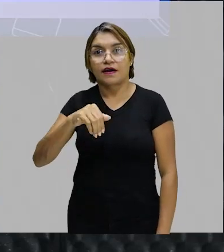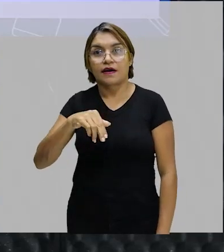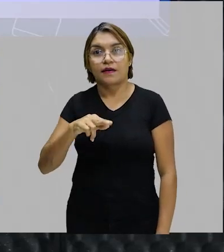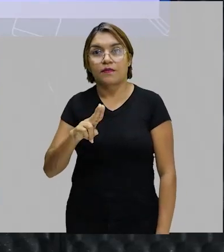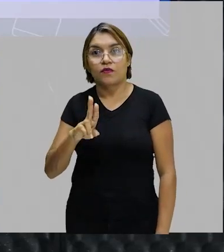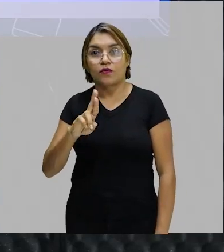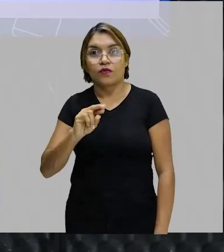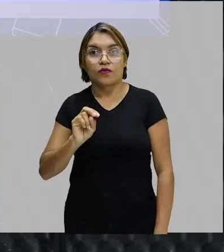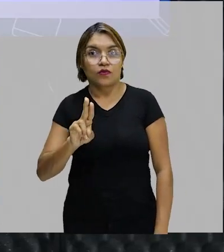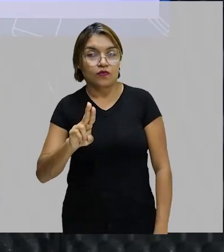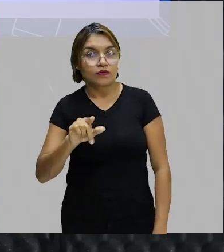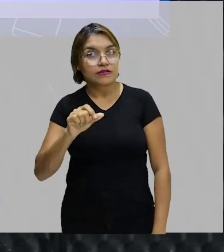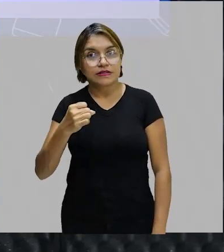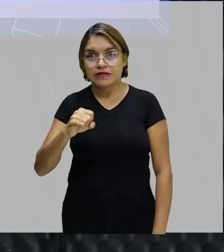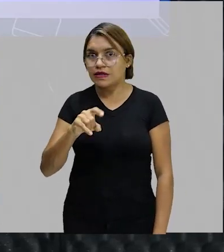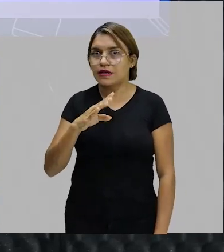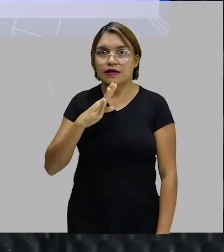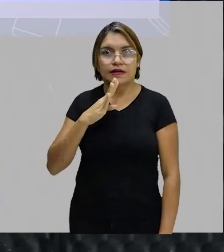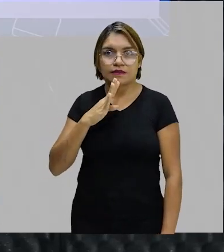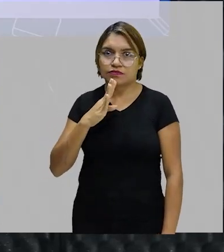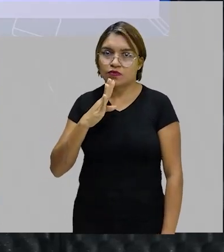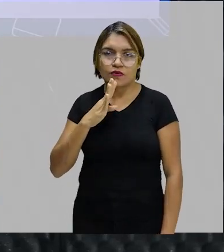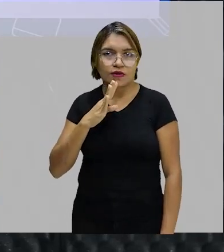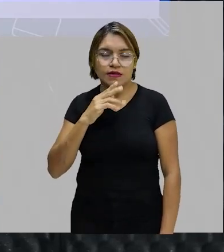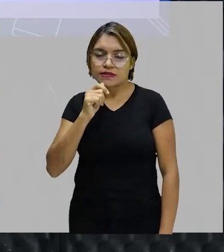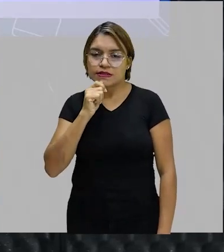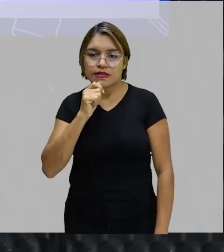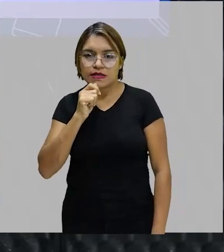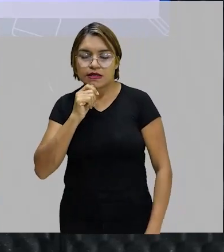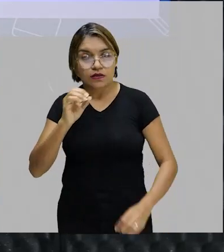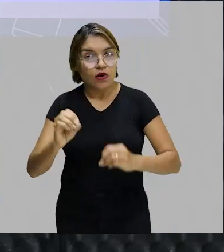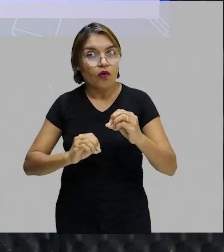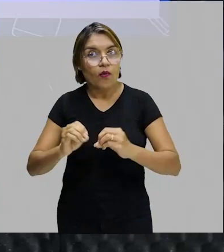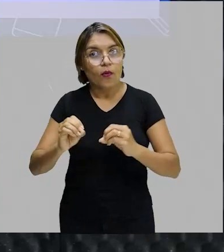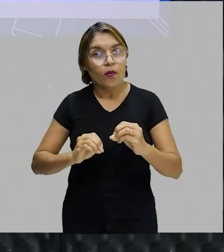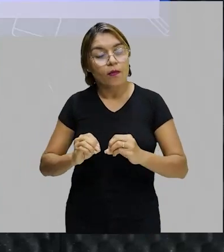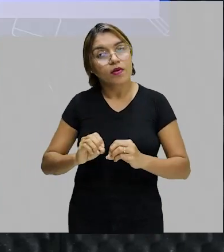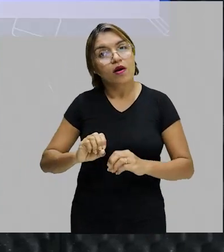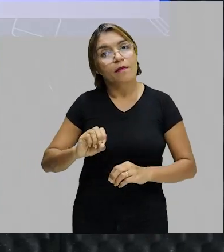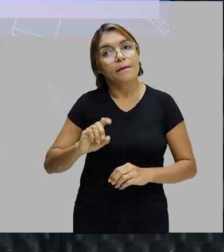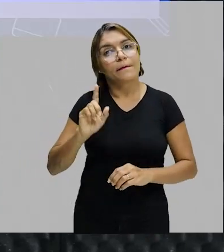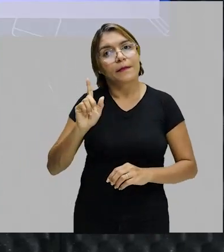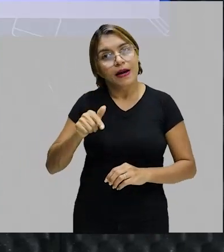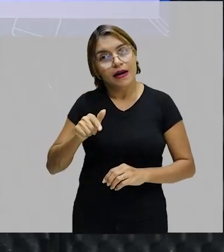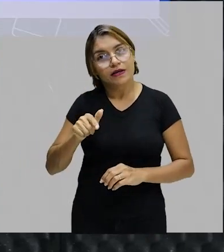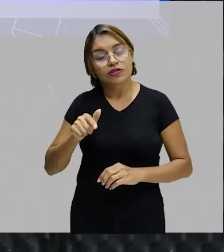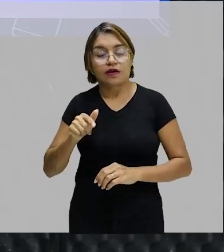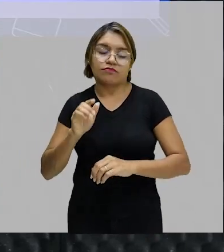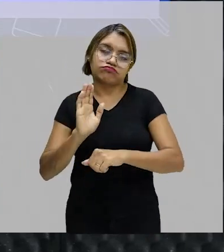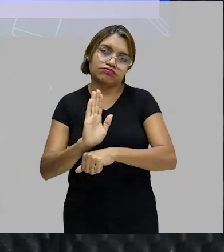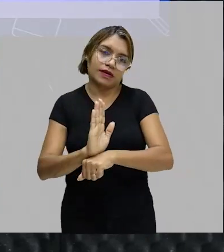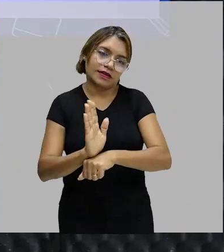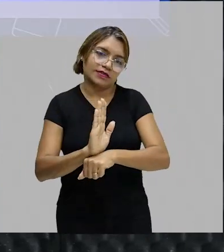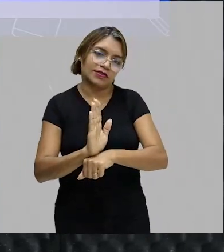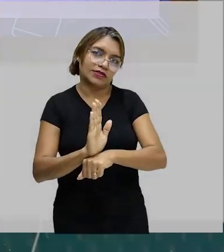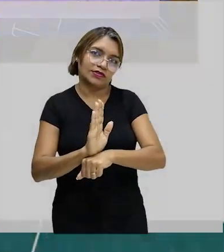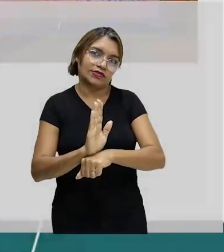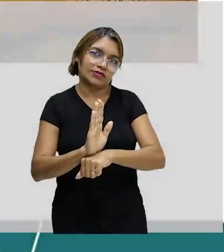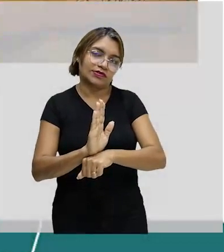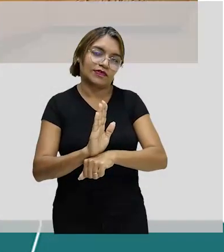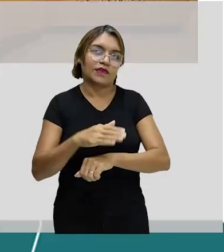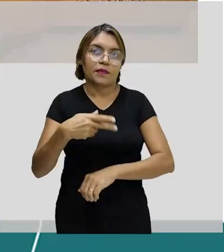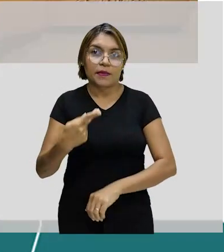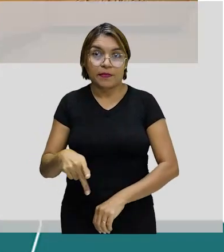ainda não conhece a obra, quem ainda não teve a oportunidade de ler a obra, certamente já viu aí um filme brasileiro que ficou bastante